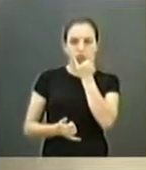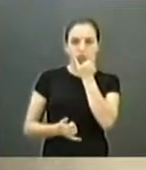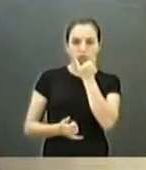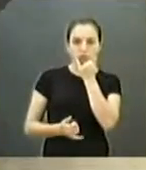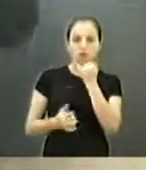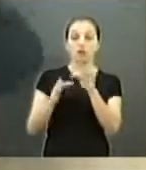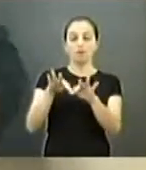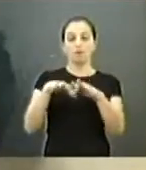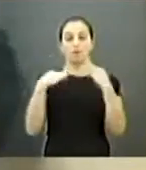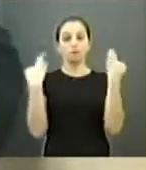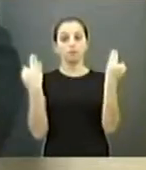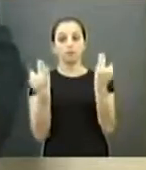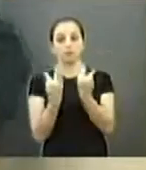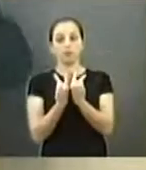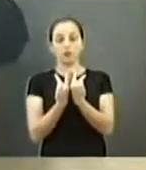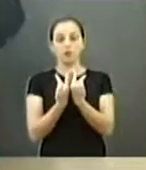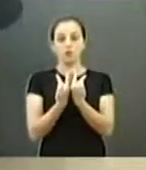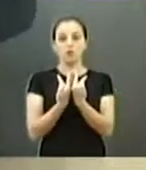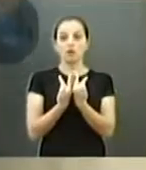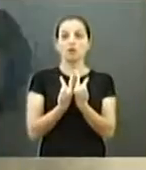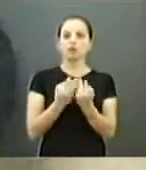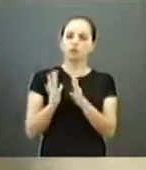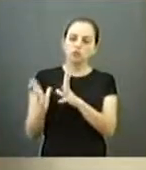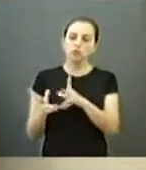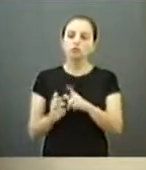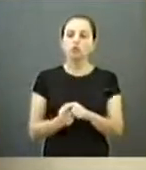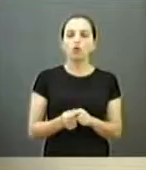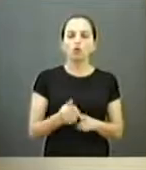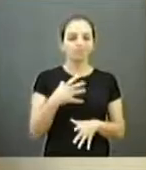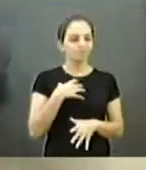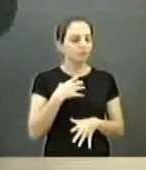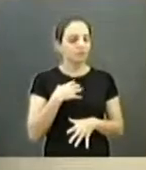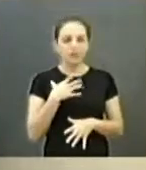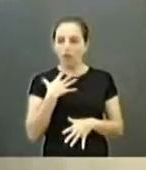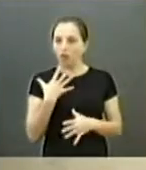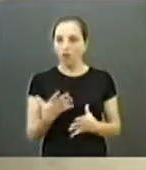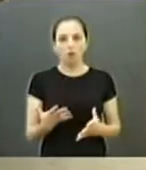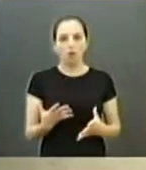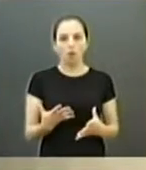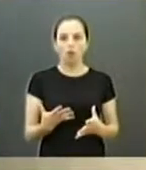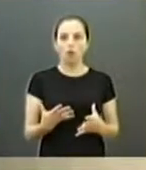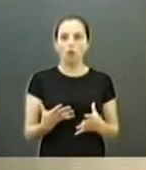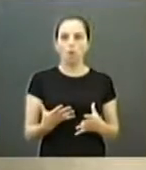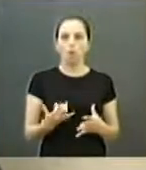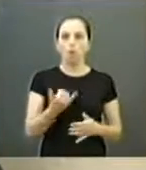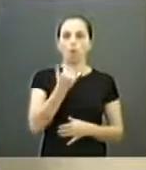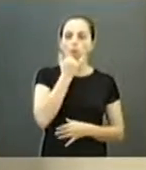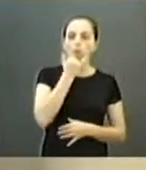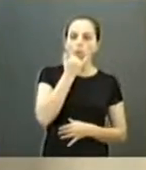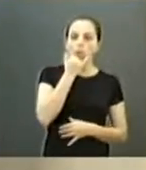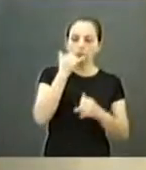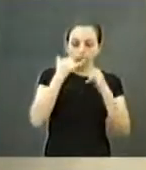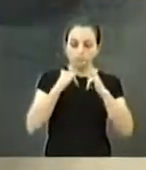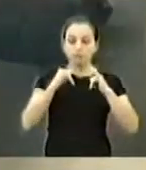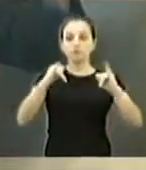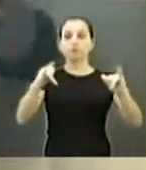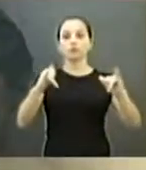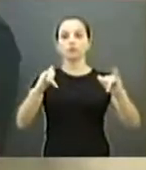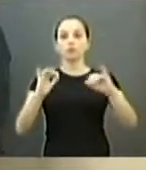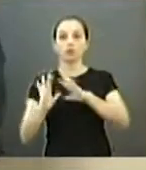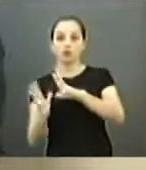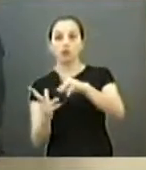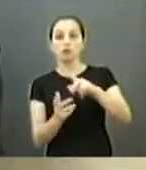desculpa a essas famílias que estão todas abaladas. Desculpa a imprensa que tirou aqui todo